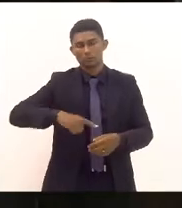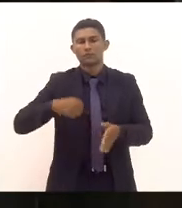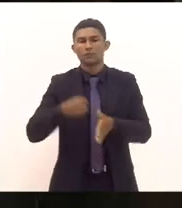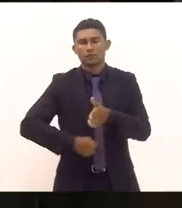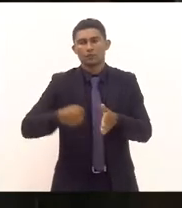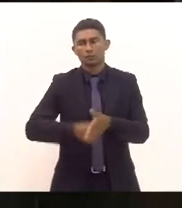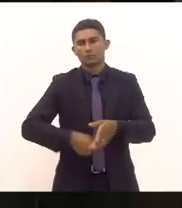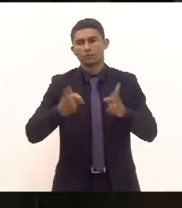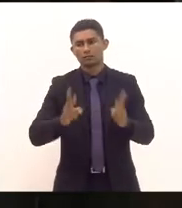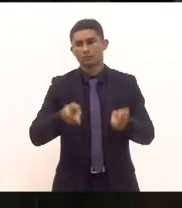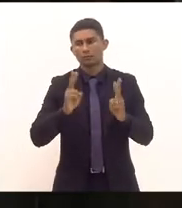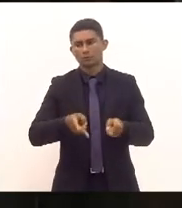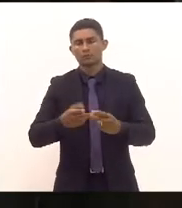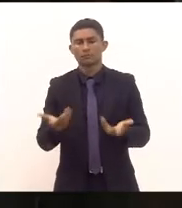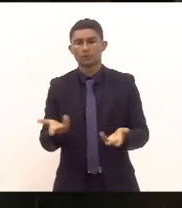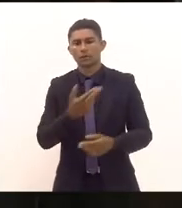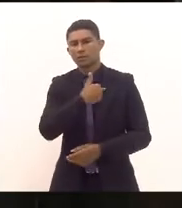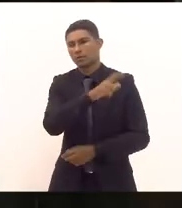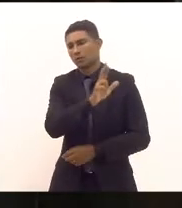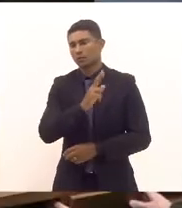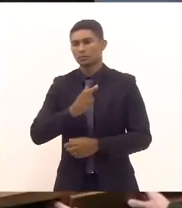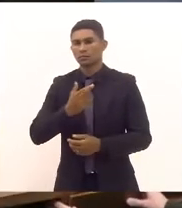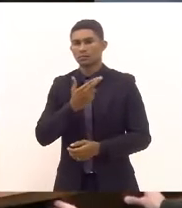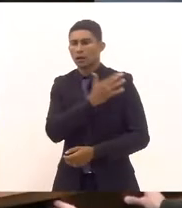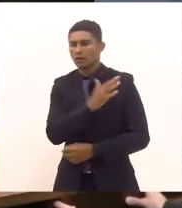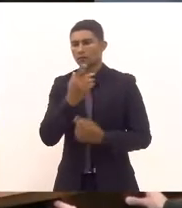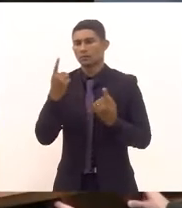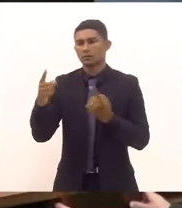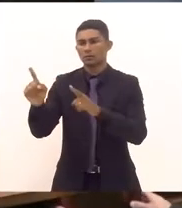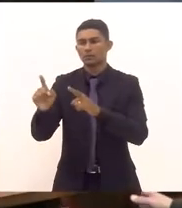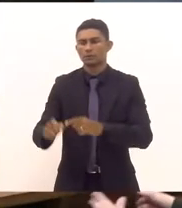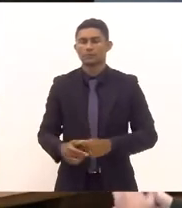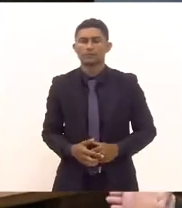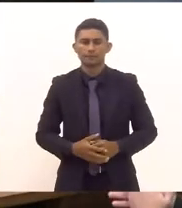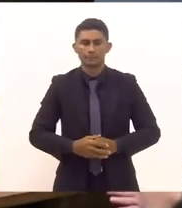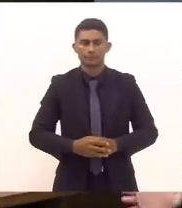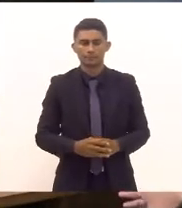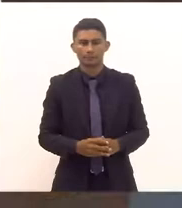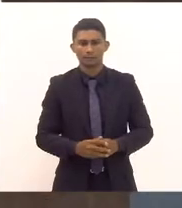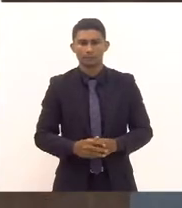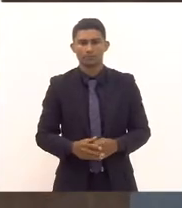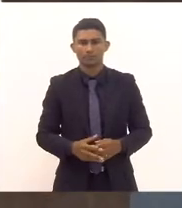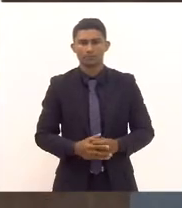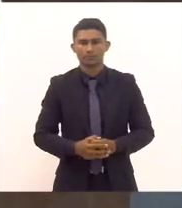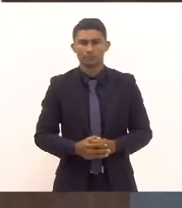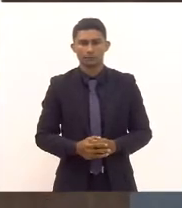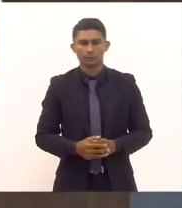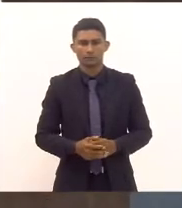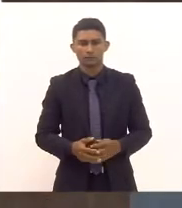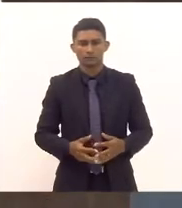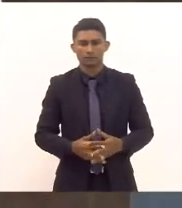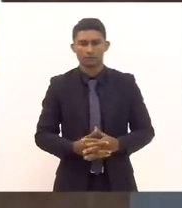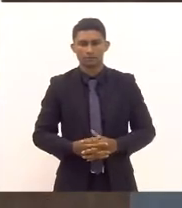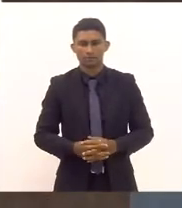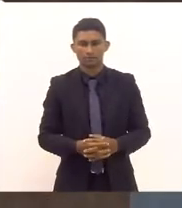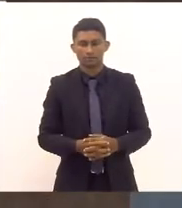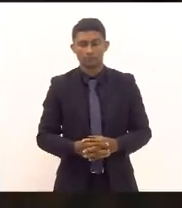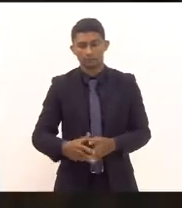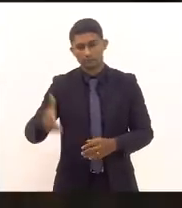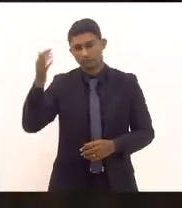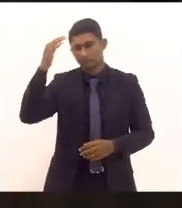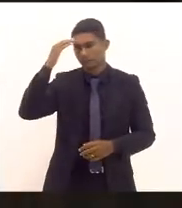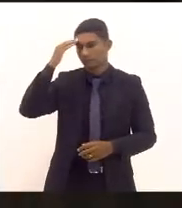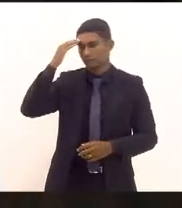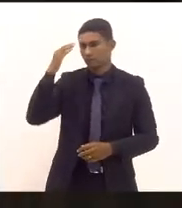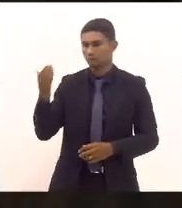luta contra o racismo religioso E aí é muito